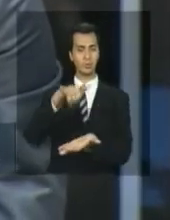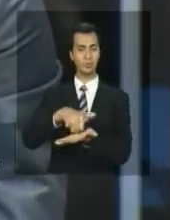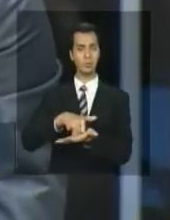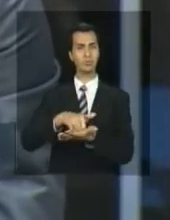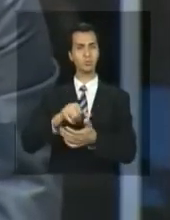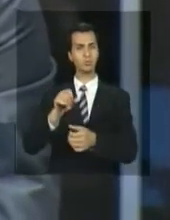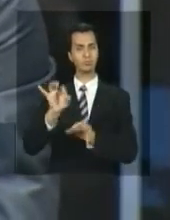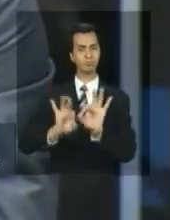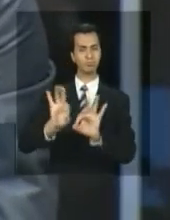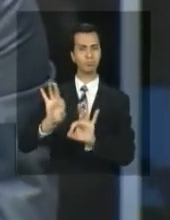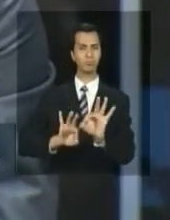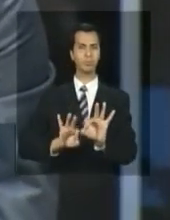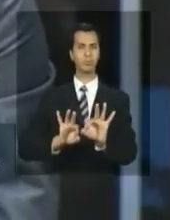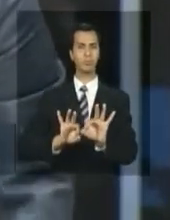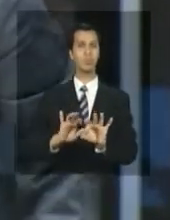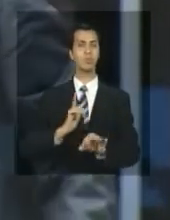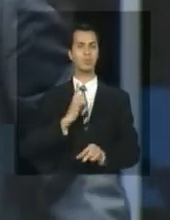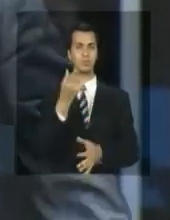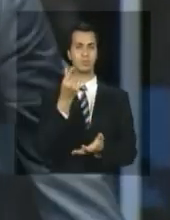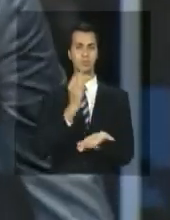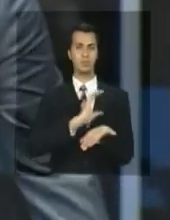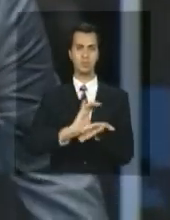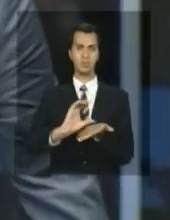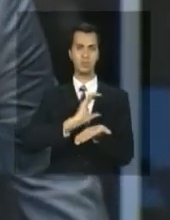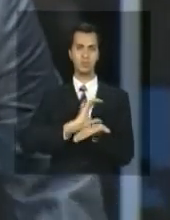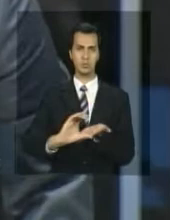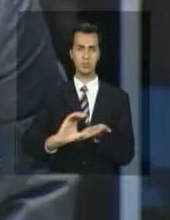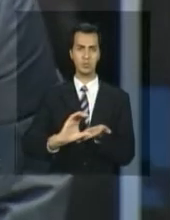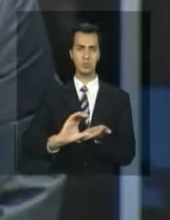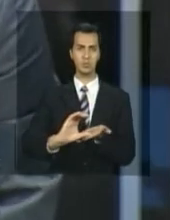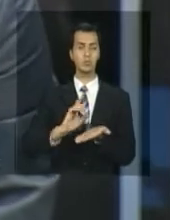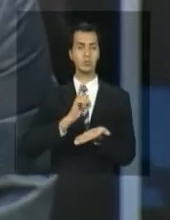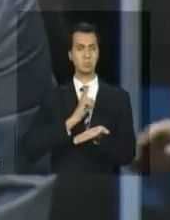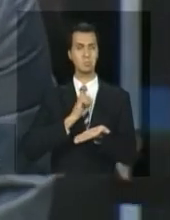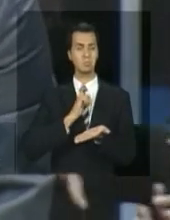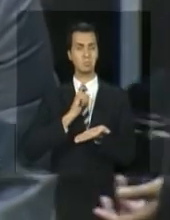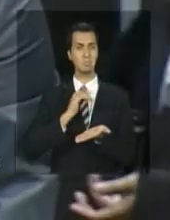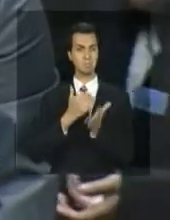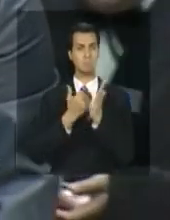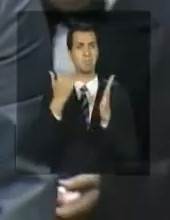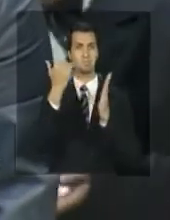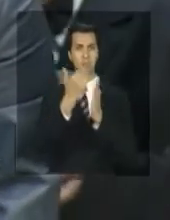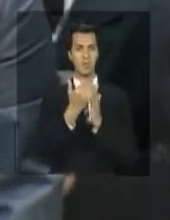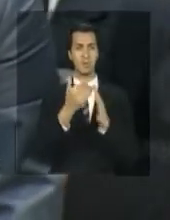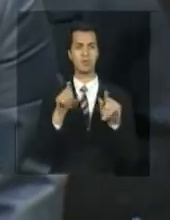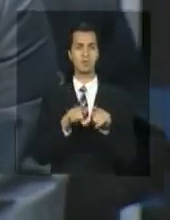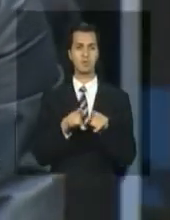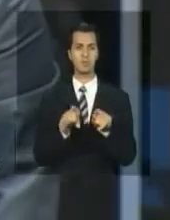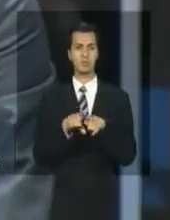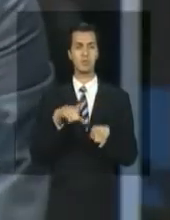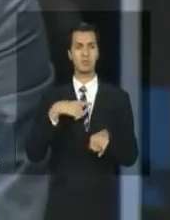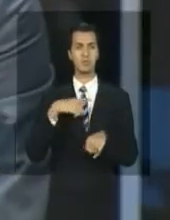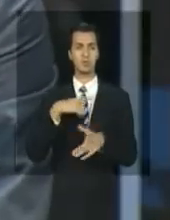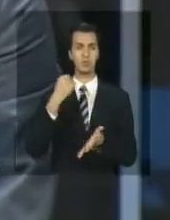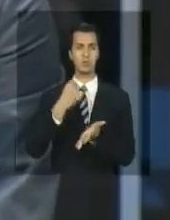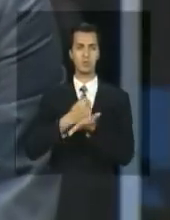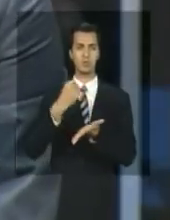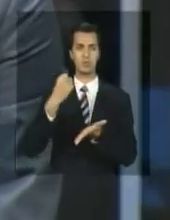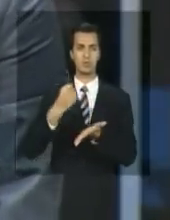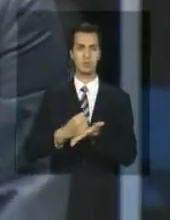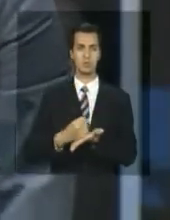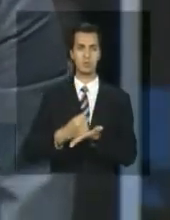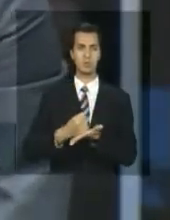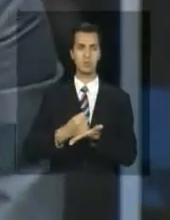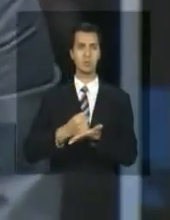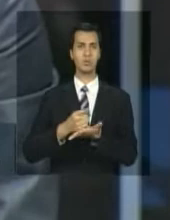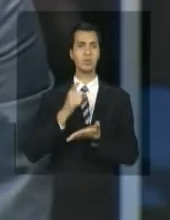aeroportos. Os investimentos foram ampliados e realizados a concessão do aeroporto de